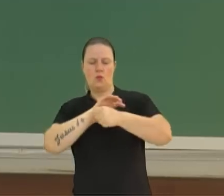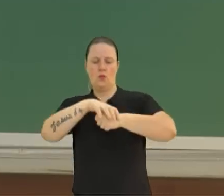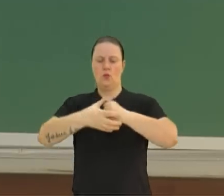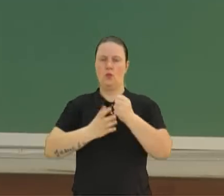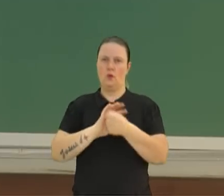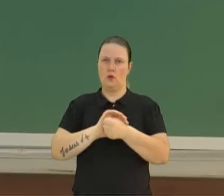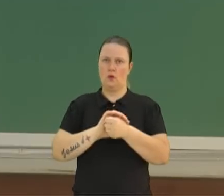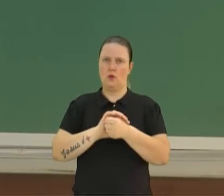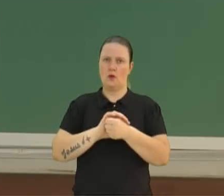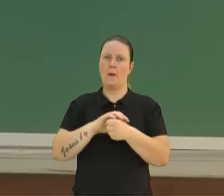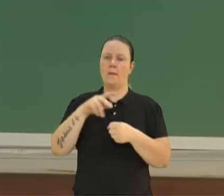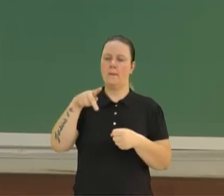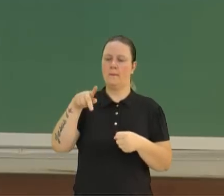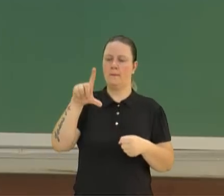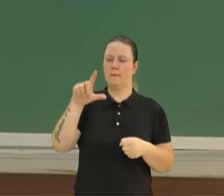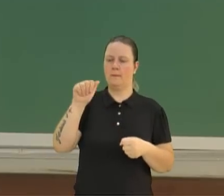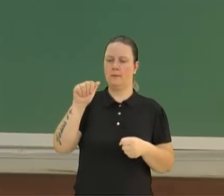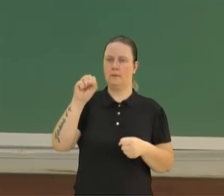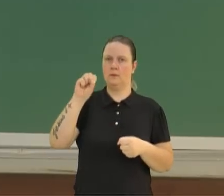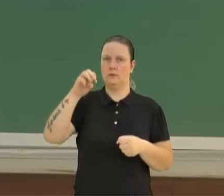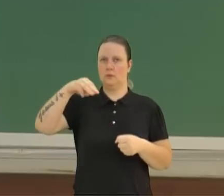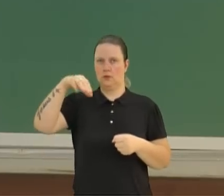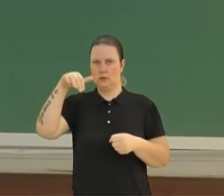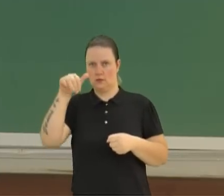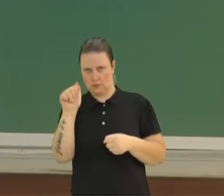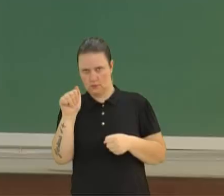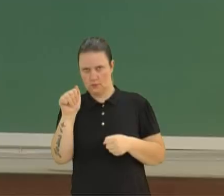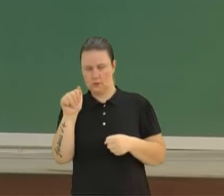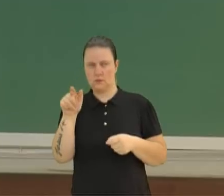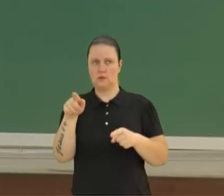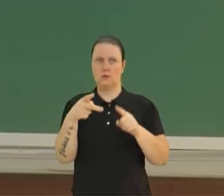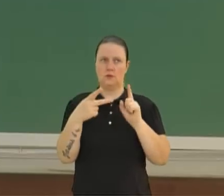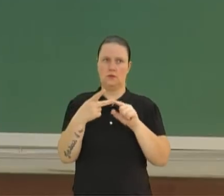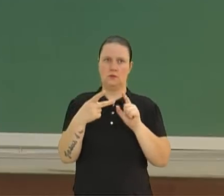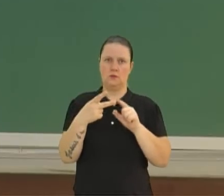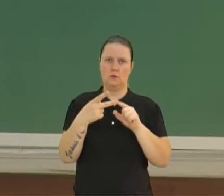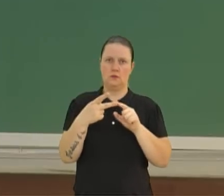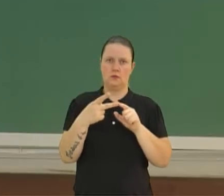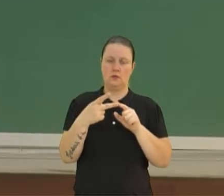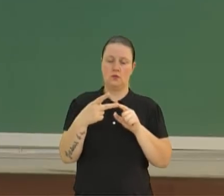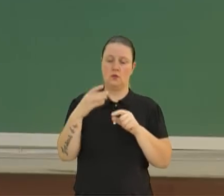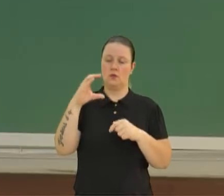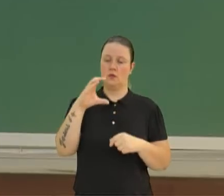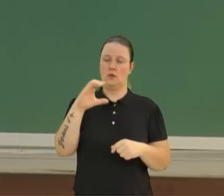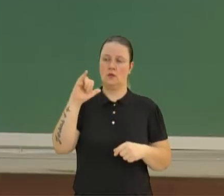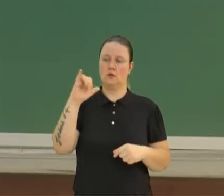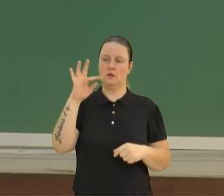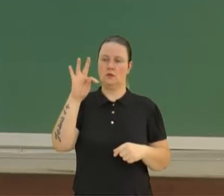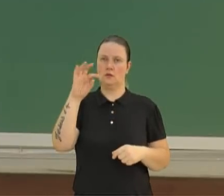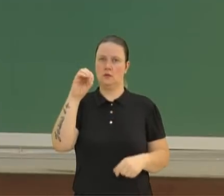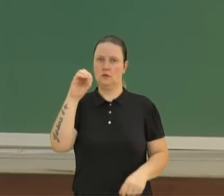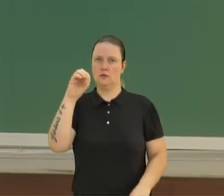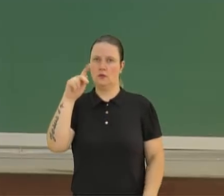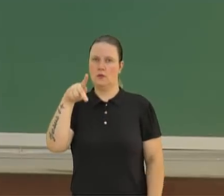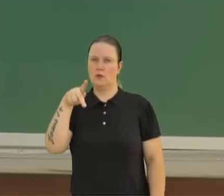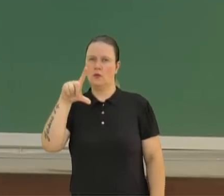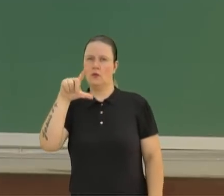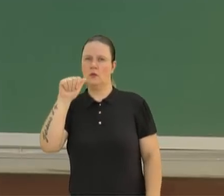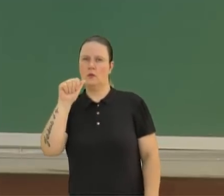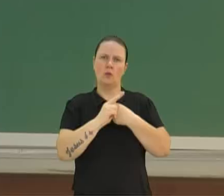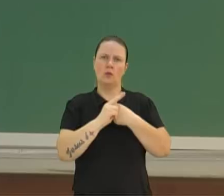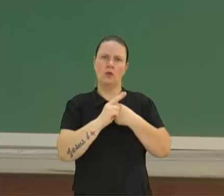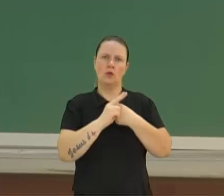célula eucariótica. Se eu pegasse uma das minhas células, eu ia observar esse formato. Pelo que ela é formada? Ela é formada aqui,